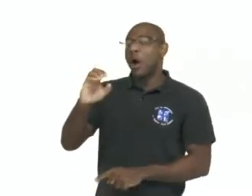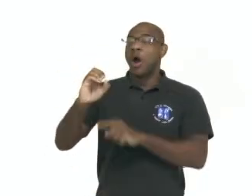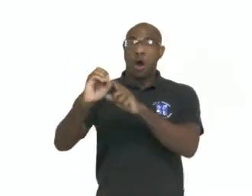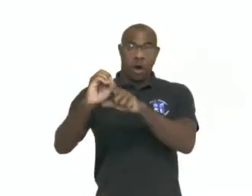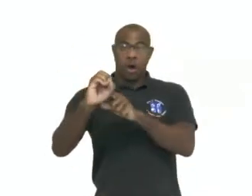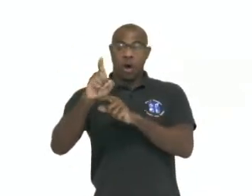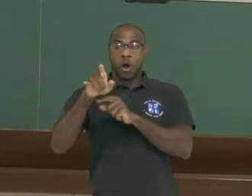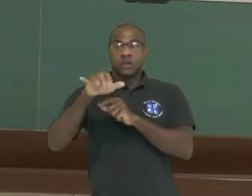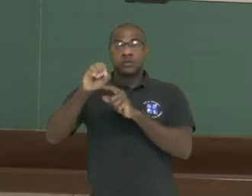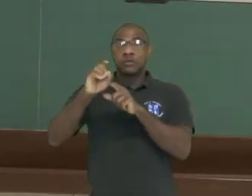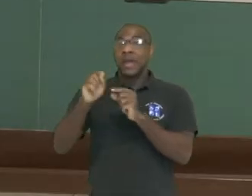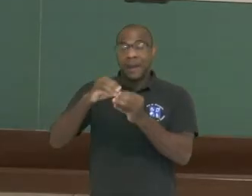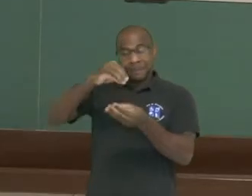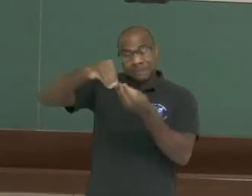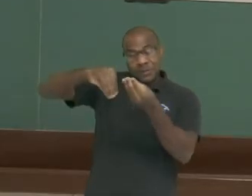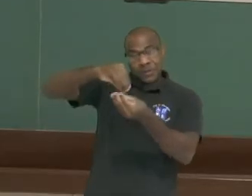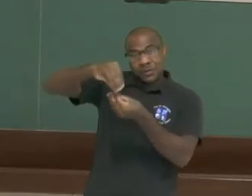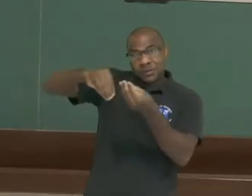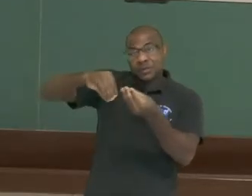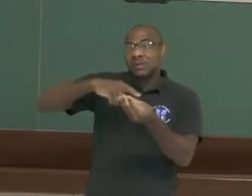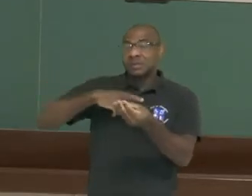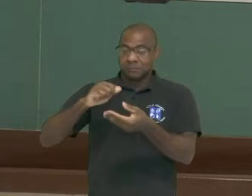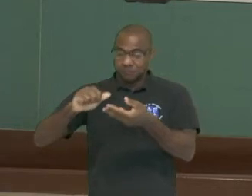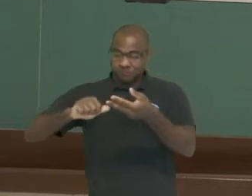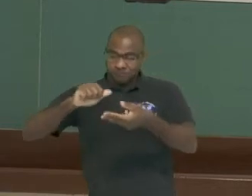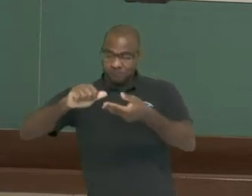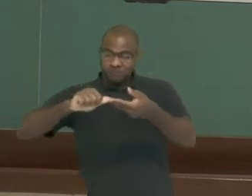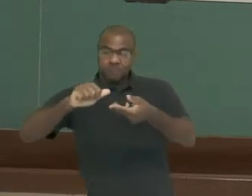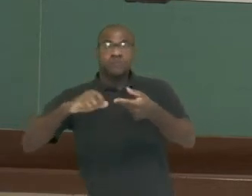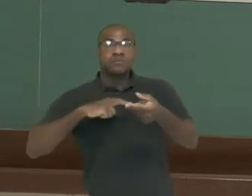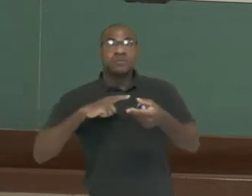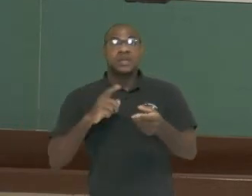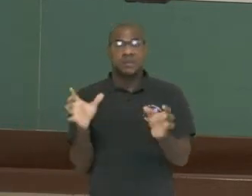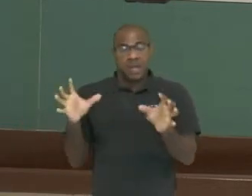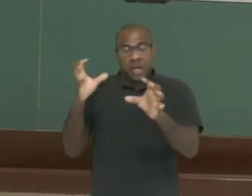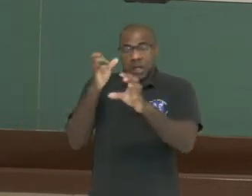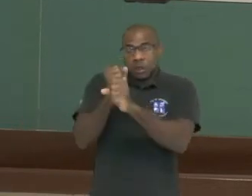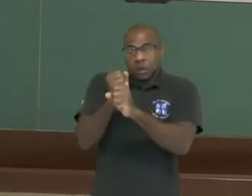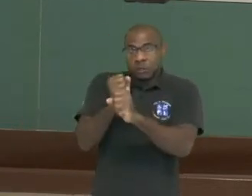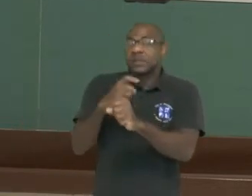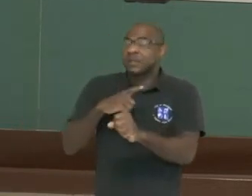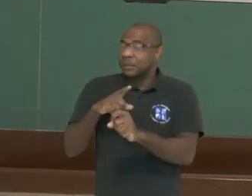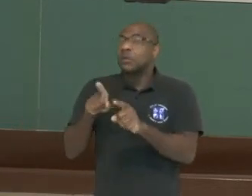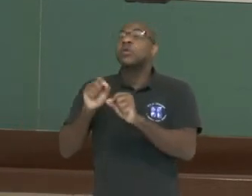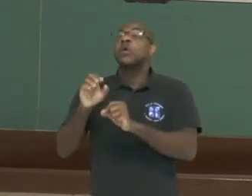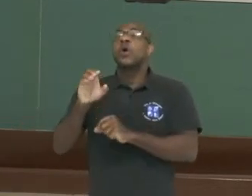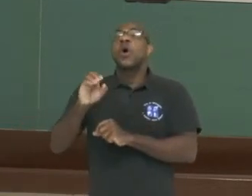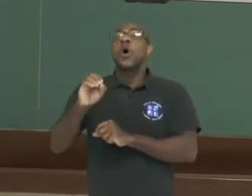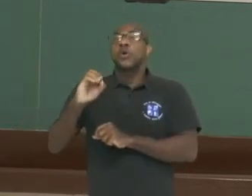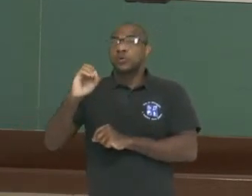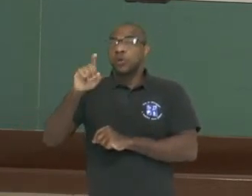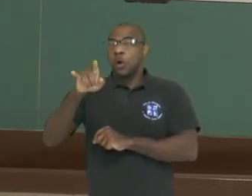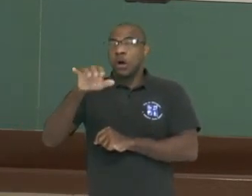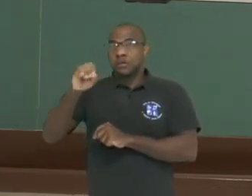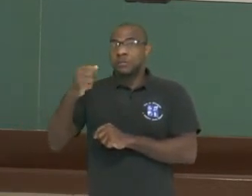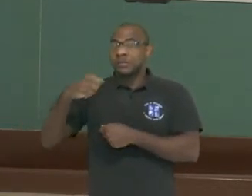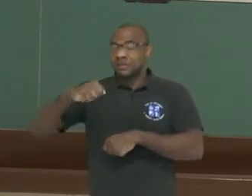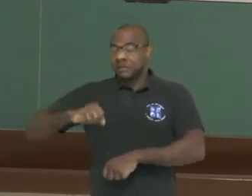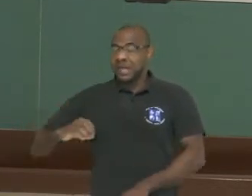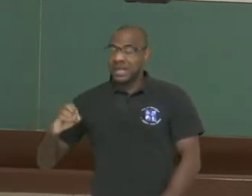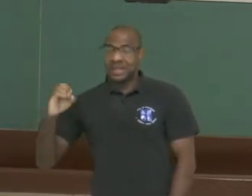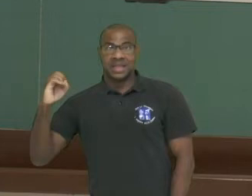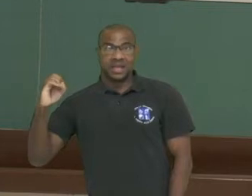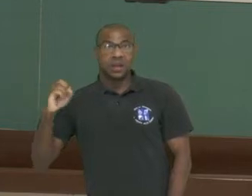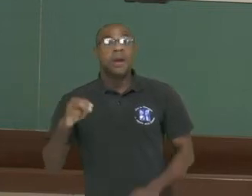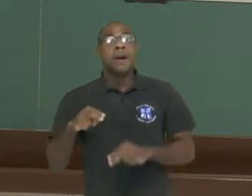uma substância e quando eu tenho uma substância, eu tenho a soma dos NOx ali, tem que dar 0, certo? Então, por isso a gente